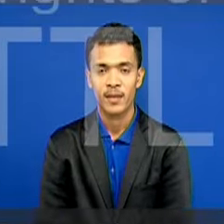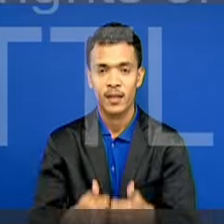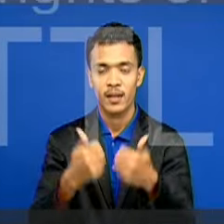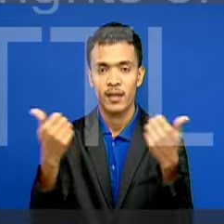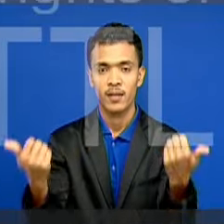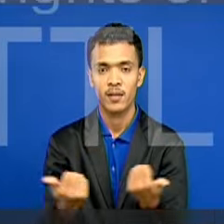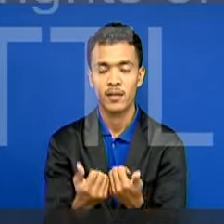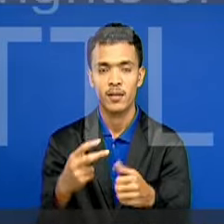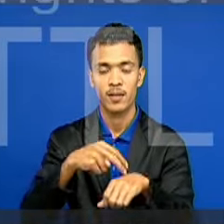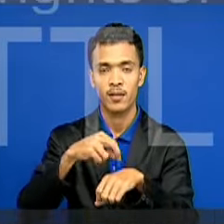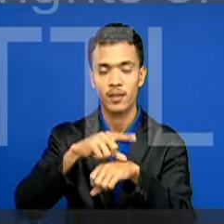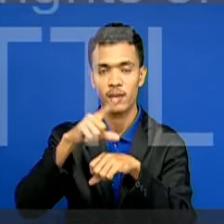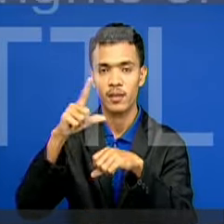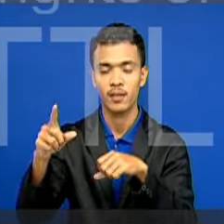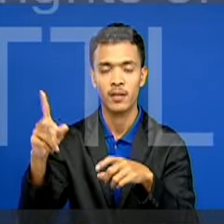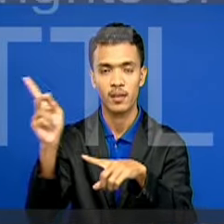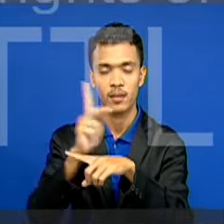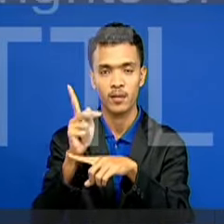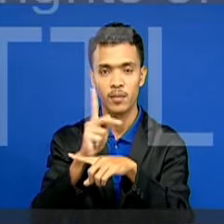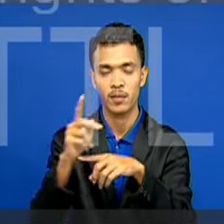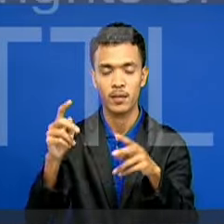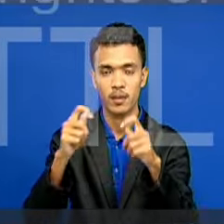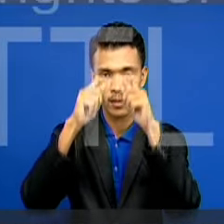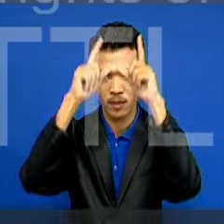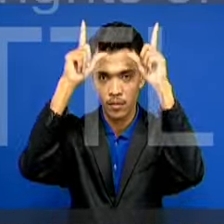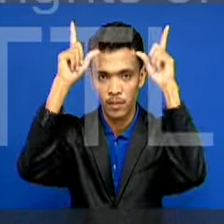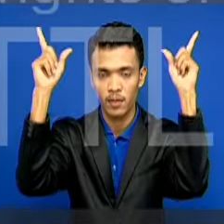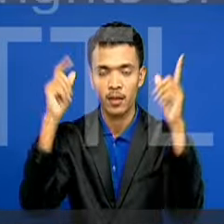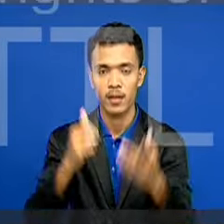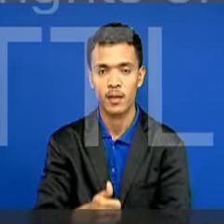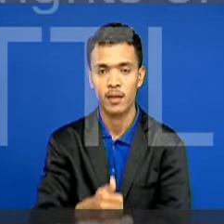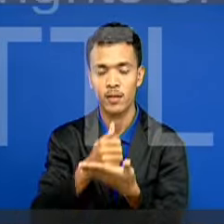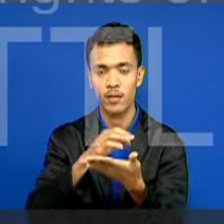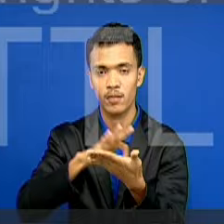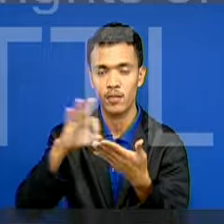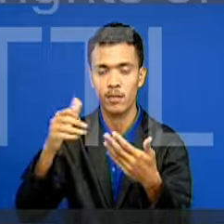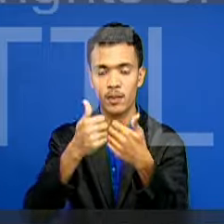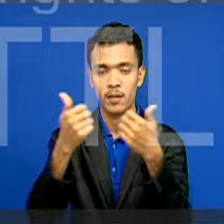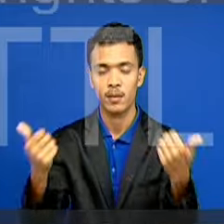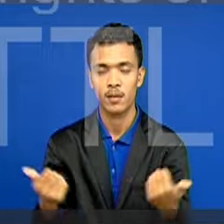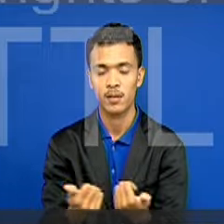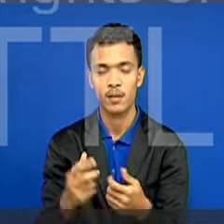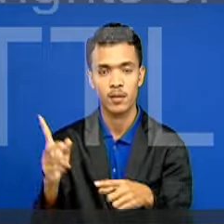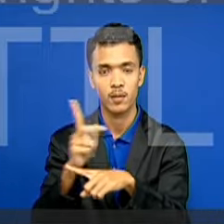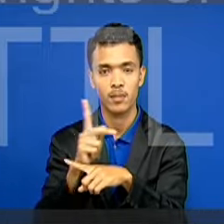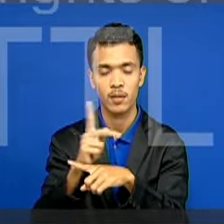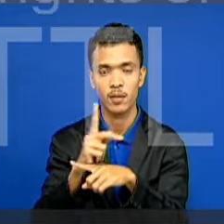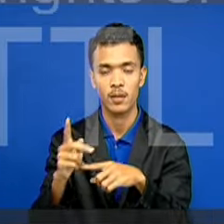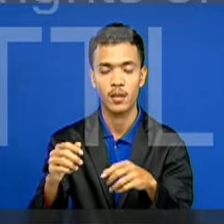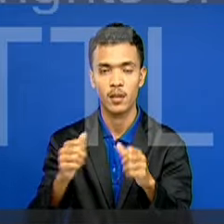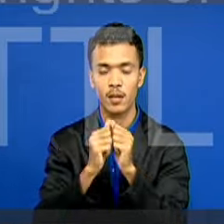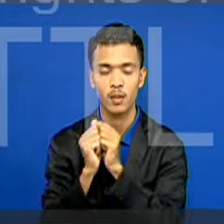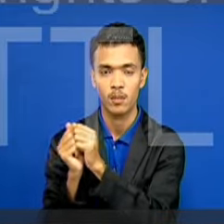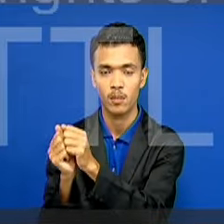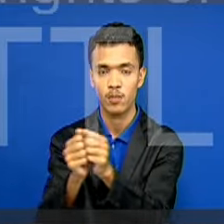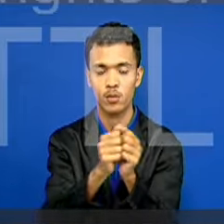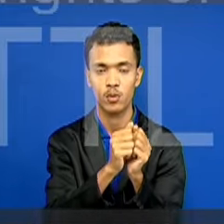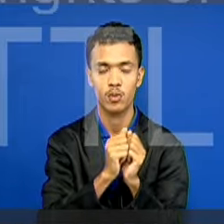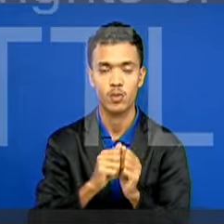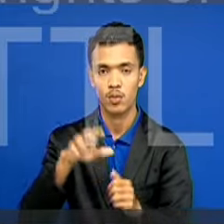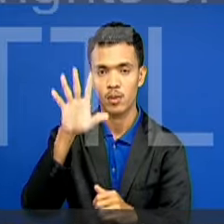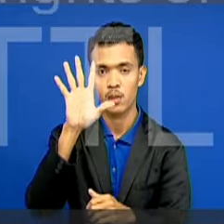Associação Nacional Produtor Fini Comercial Timor-Leste facilita a formação da Associação Fini Comercial Hamutu Klima Iha Raiwa.